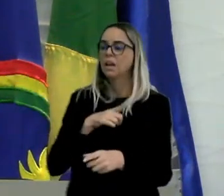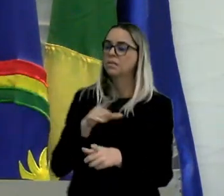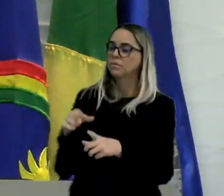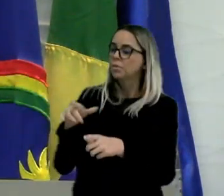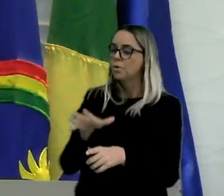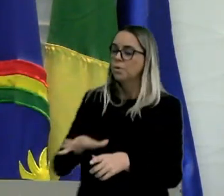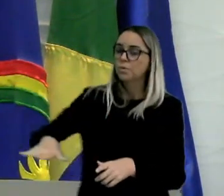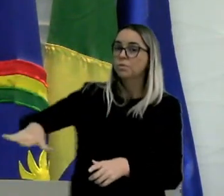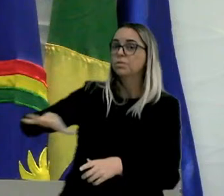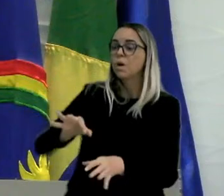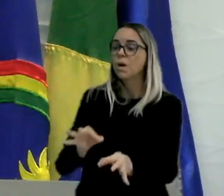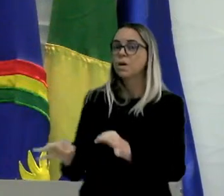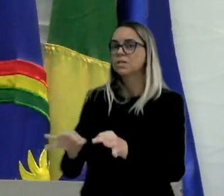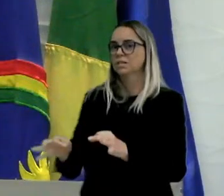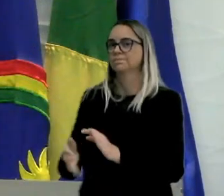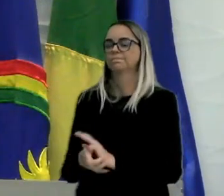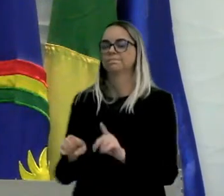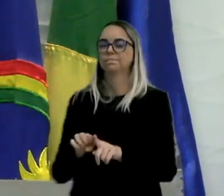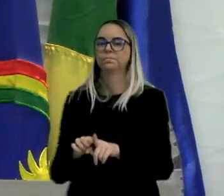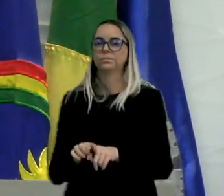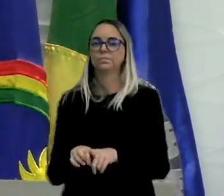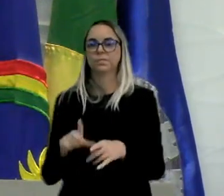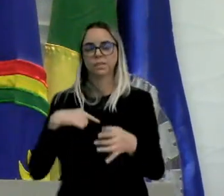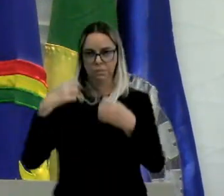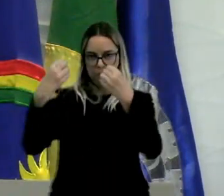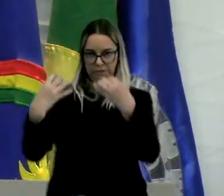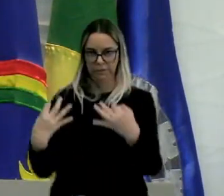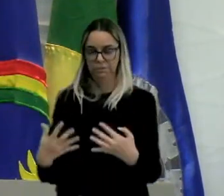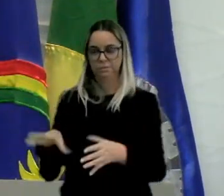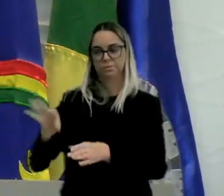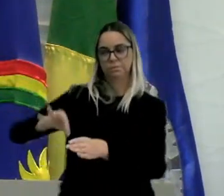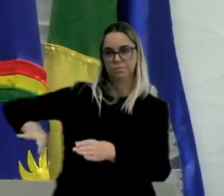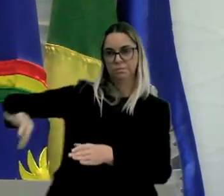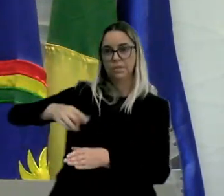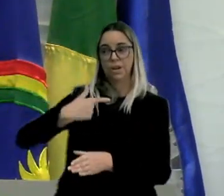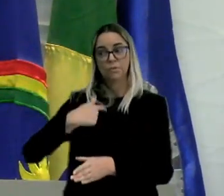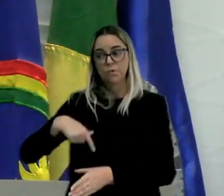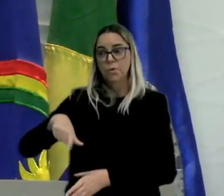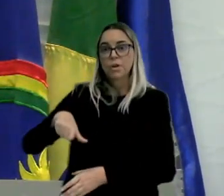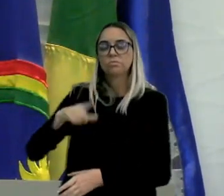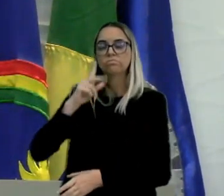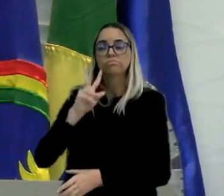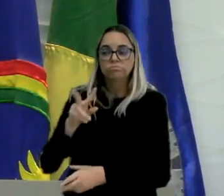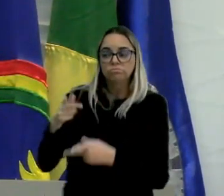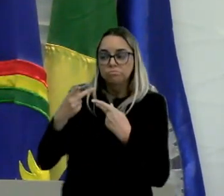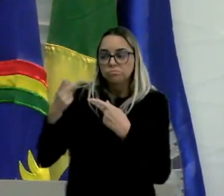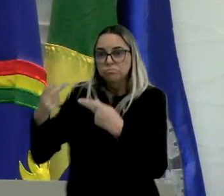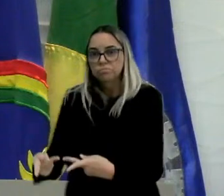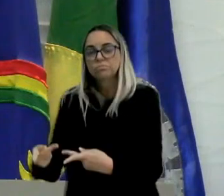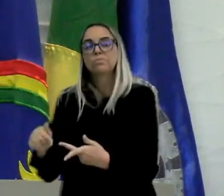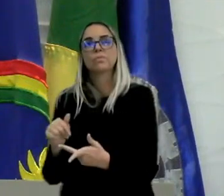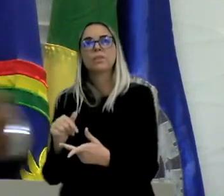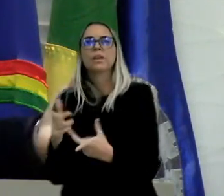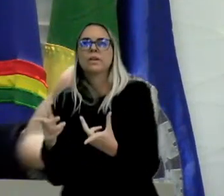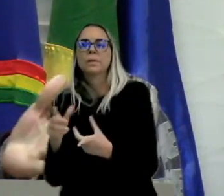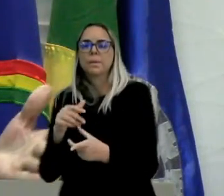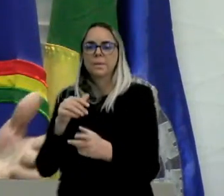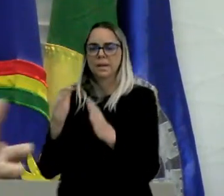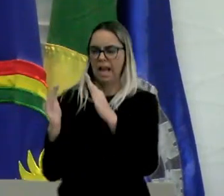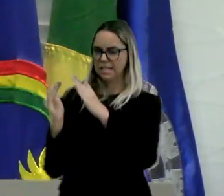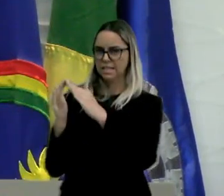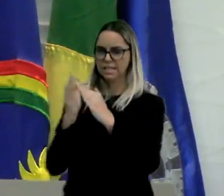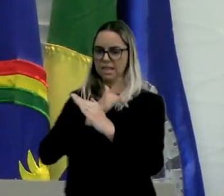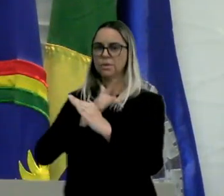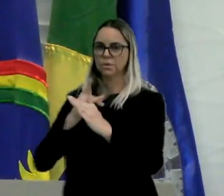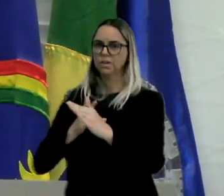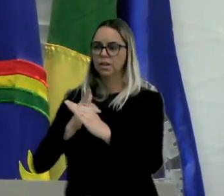região falando na vila eu estive ontem lá no posto de saúde lá da Vila do Espírito Santo e fiquei muito feliz